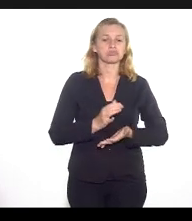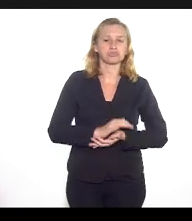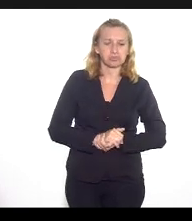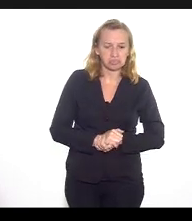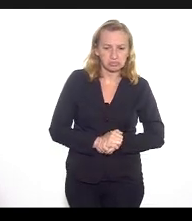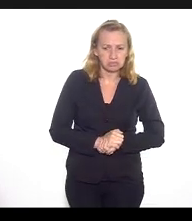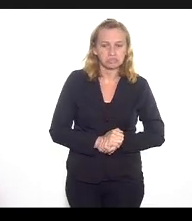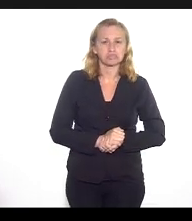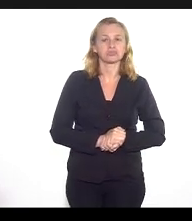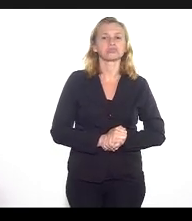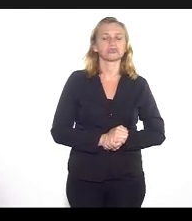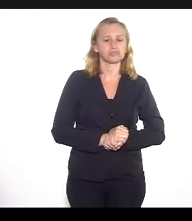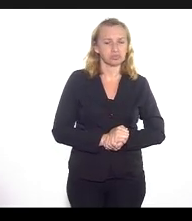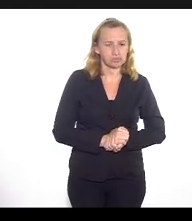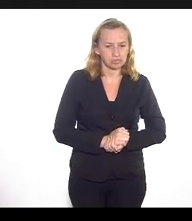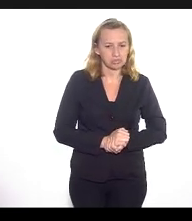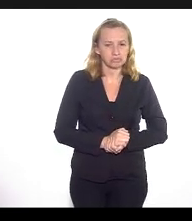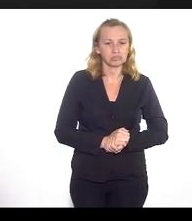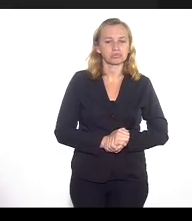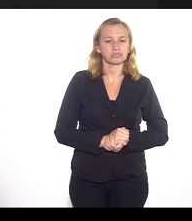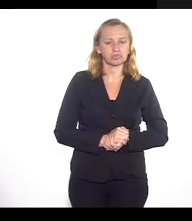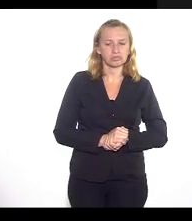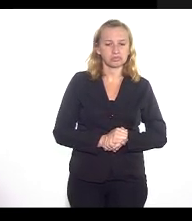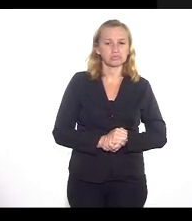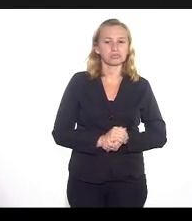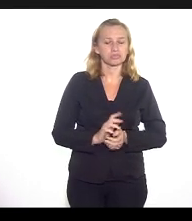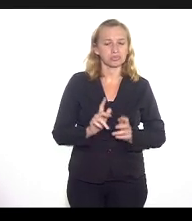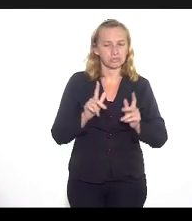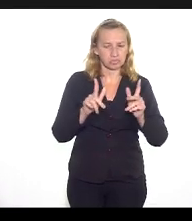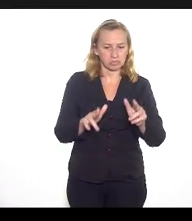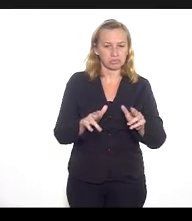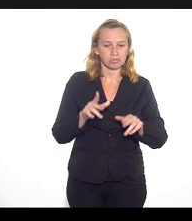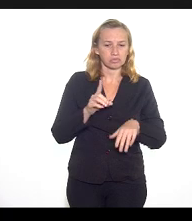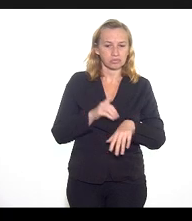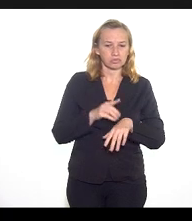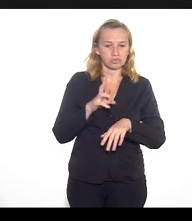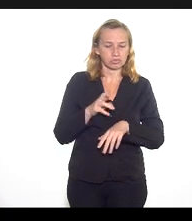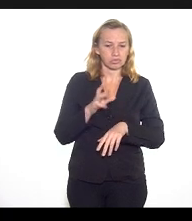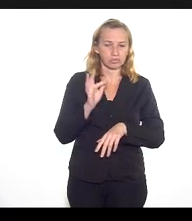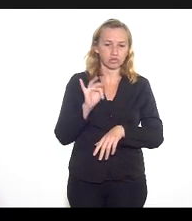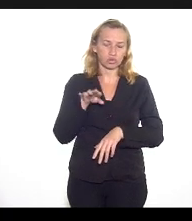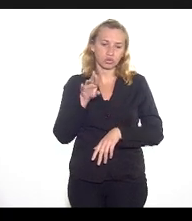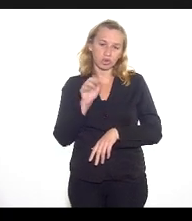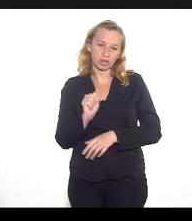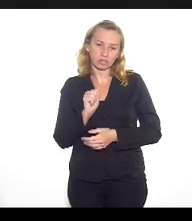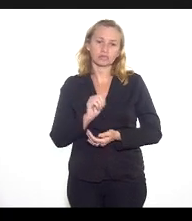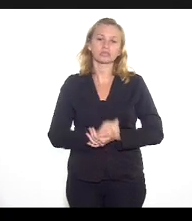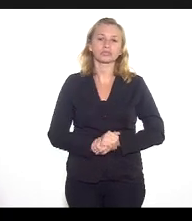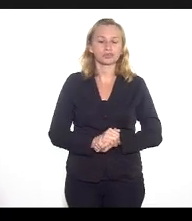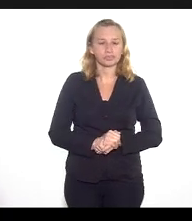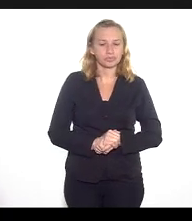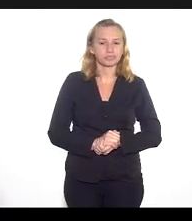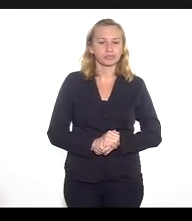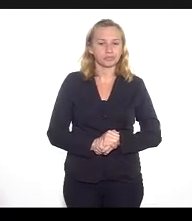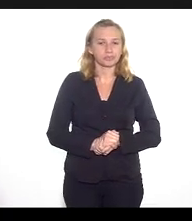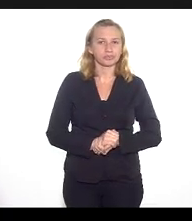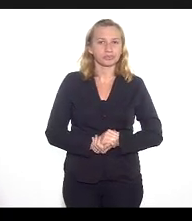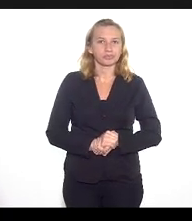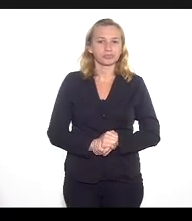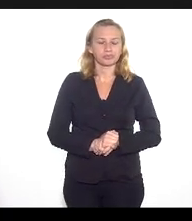arguir as mesmas questões do doutor Fortunato, arguir a Petrogal.